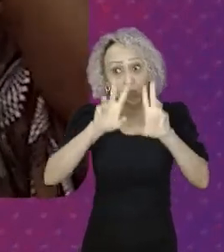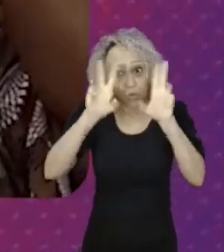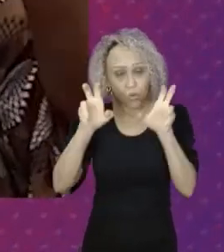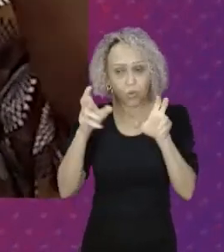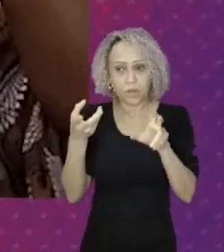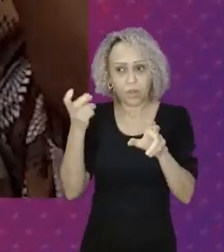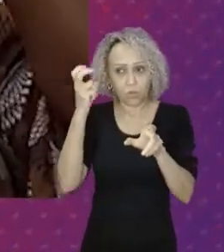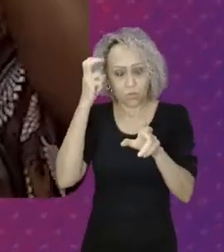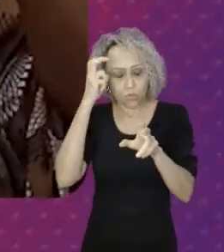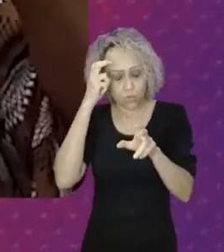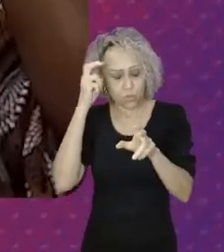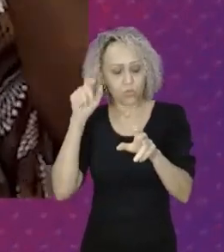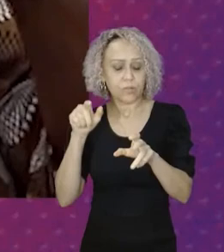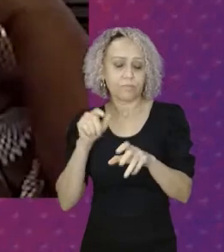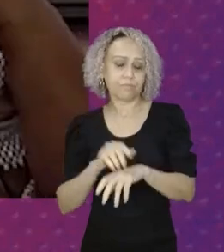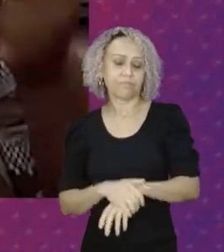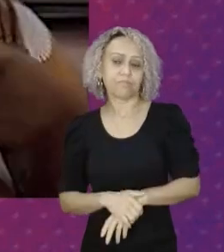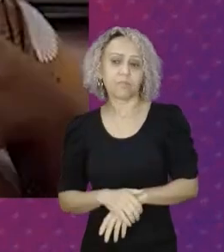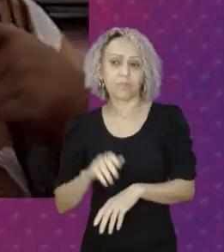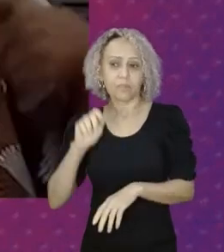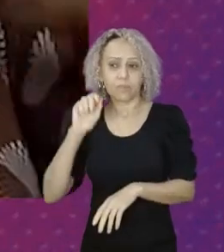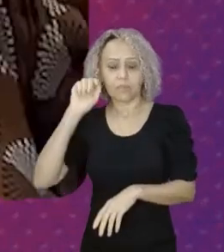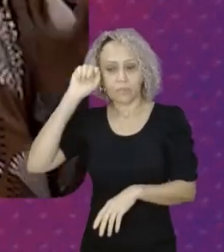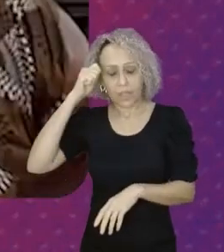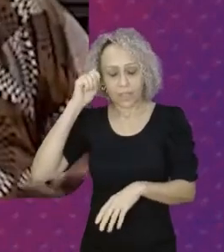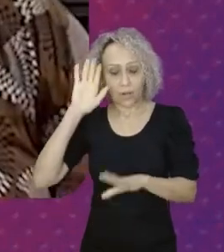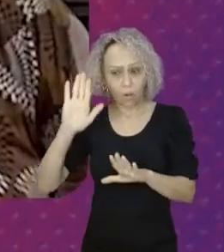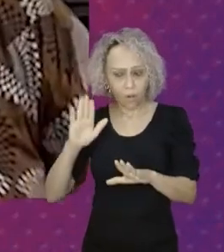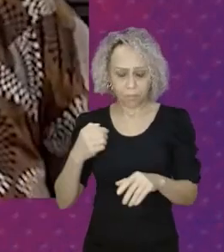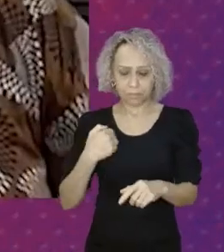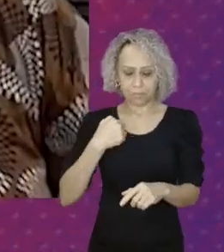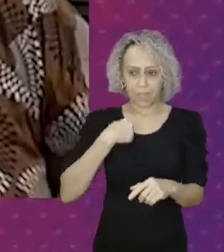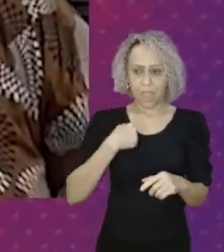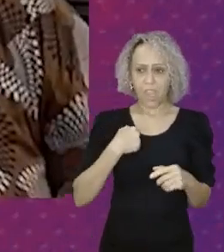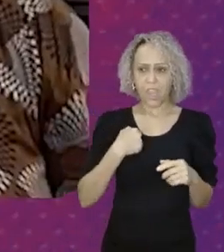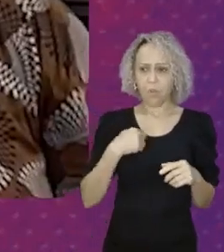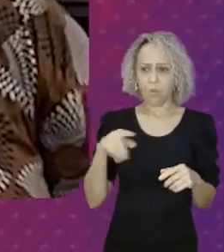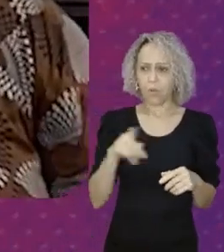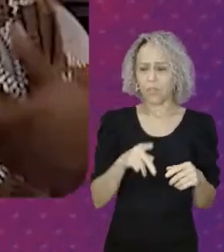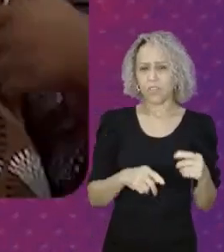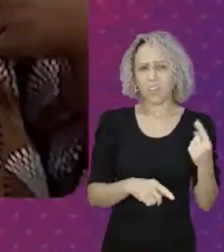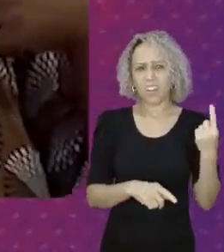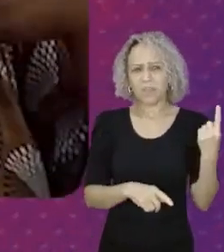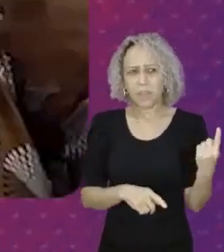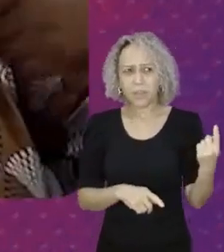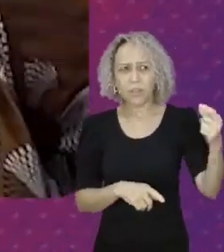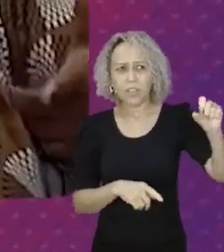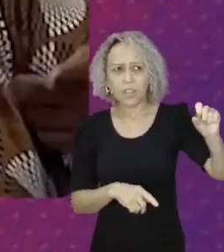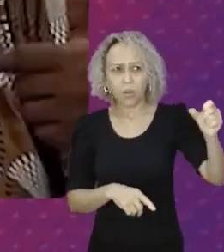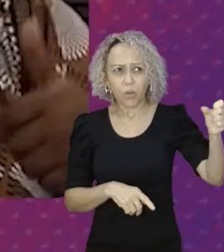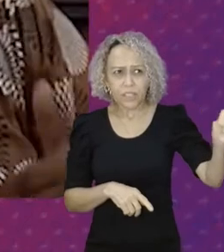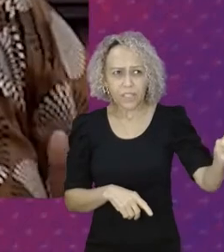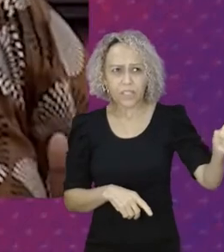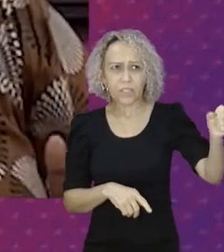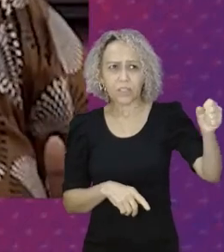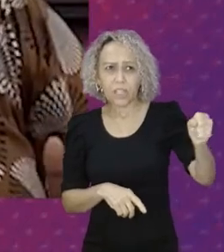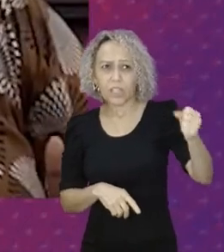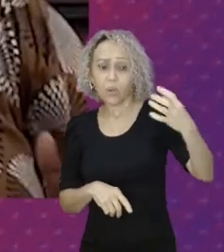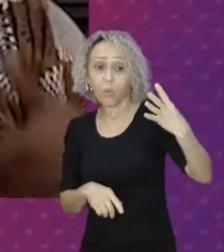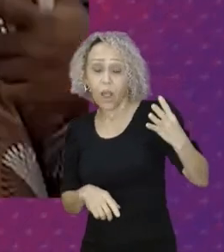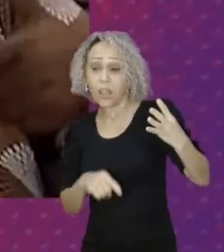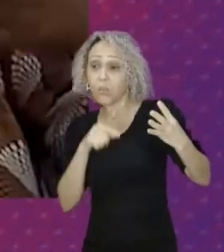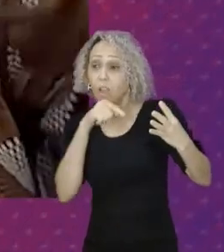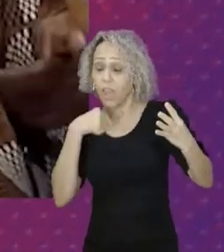sou professora de escola pública, né? Desde 84. Então, o que acontecia dentro das